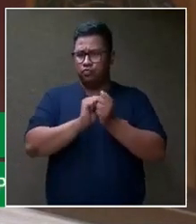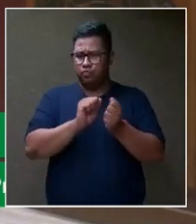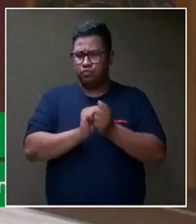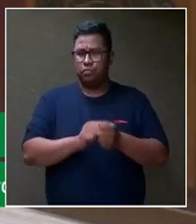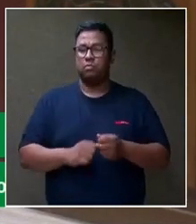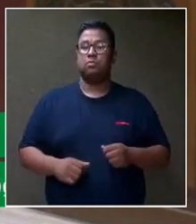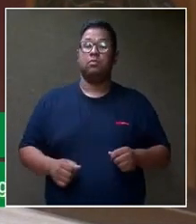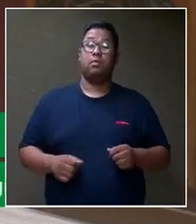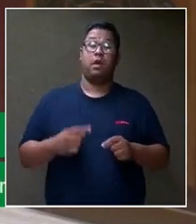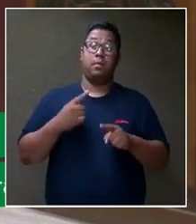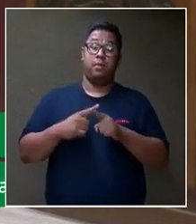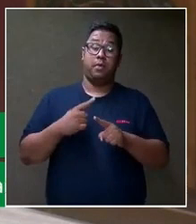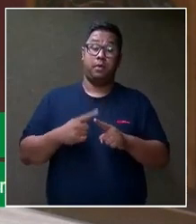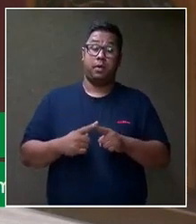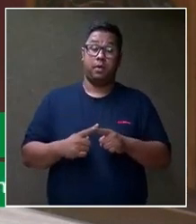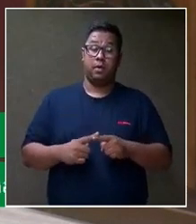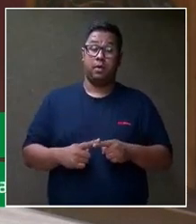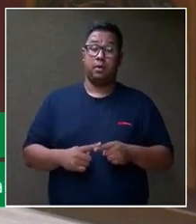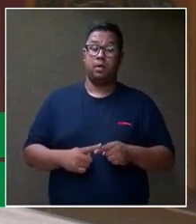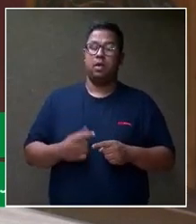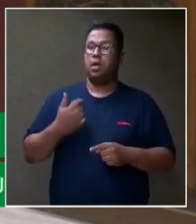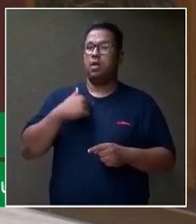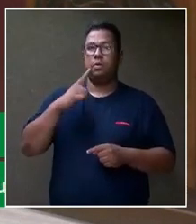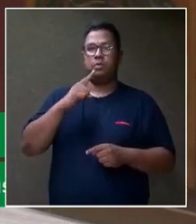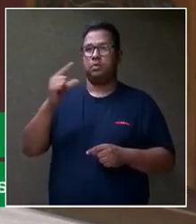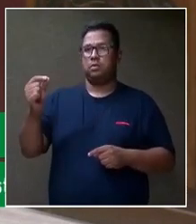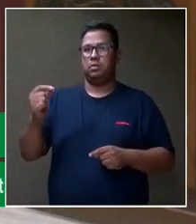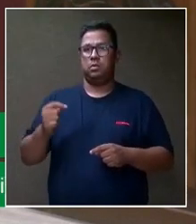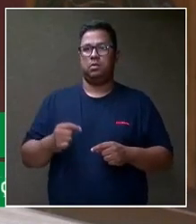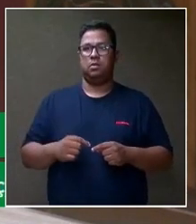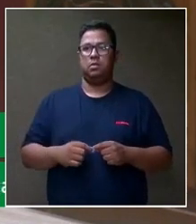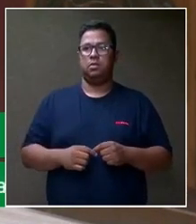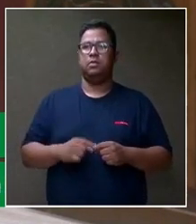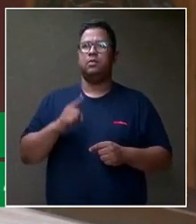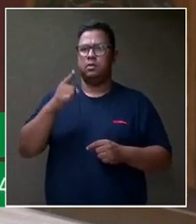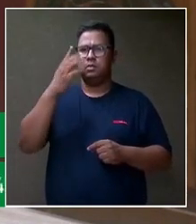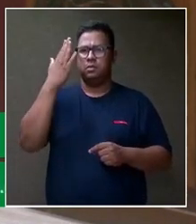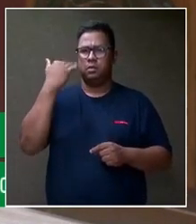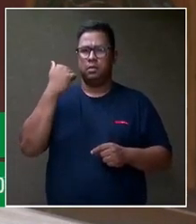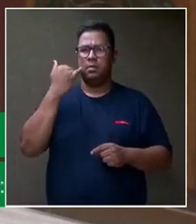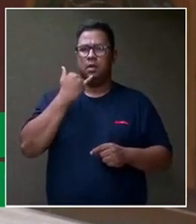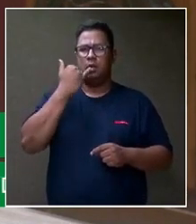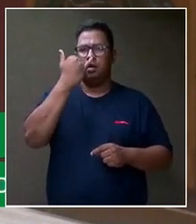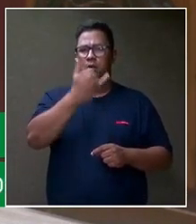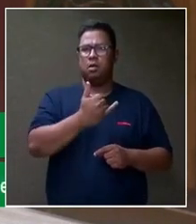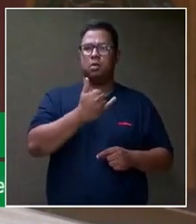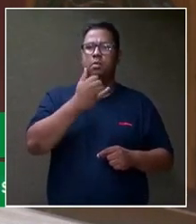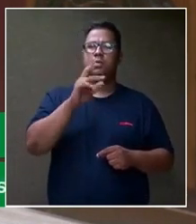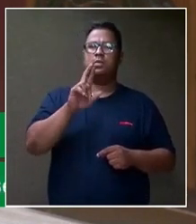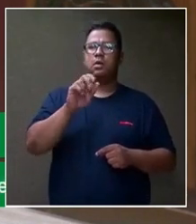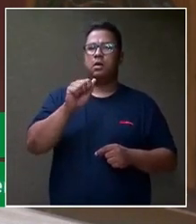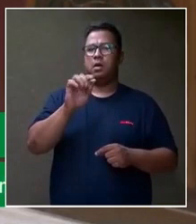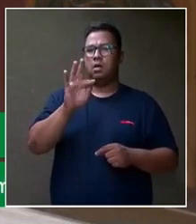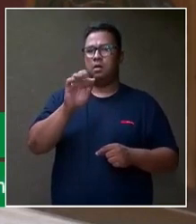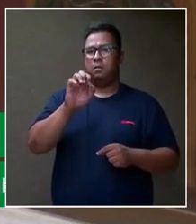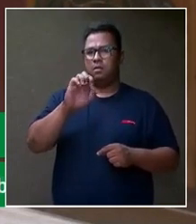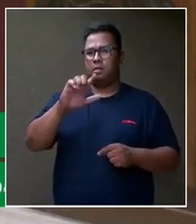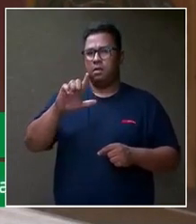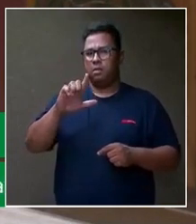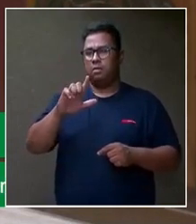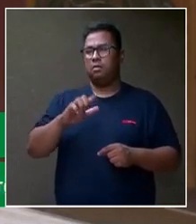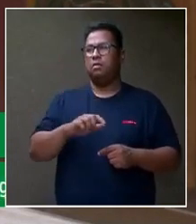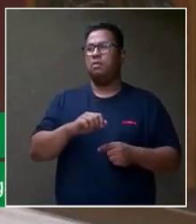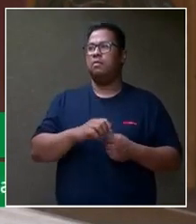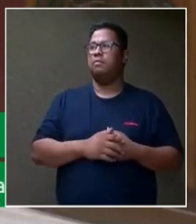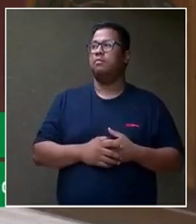creio que sim, porque como eu estava com o bebê pequeno, eu não saía com ela mais. Você sabe de alguma situação que ele ligou para esse Rafael, para esse rapaz, ameaçando?